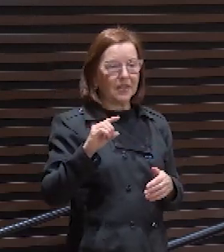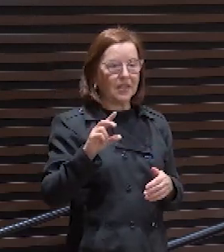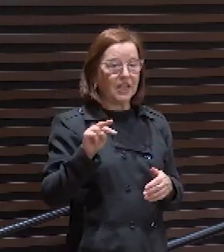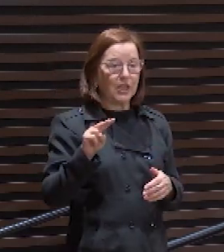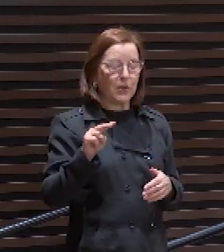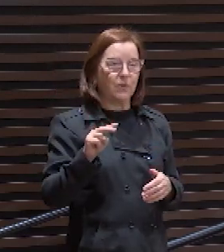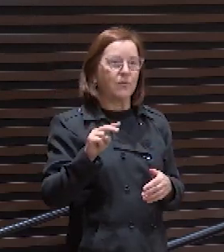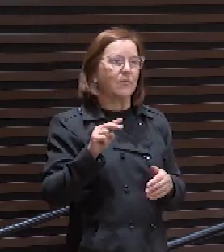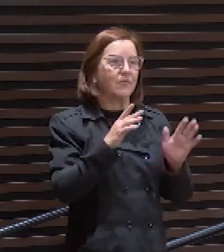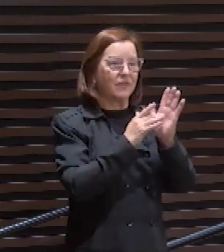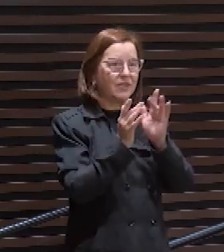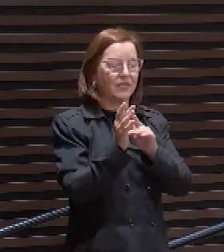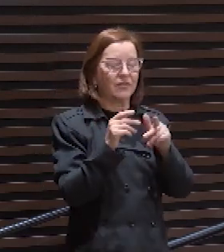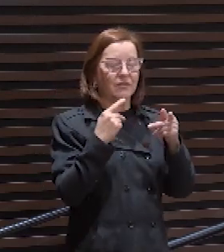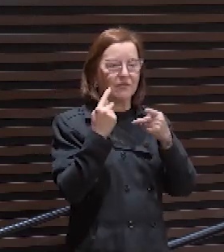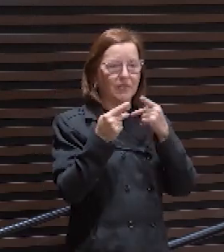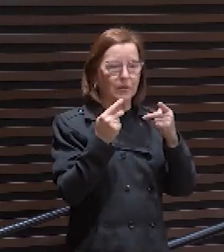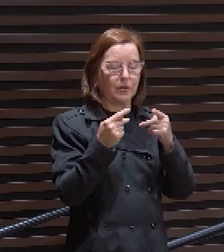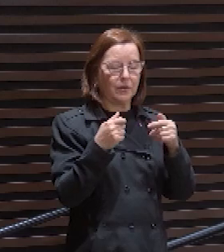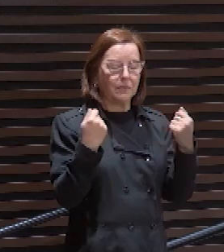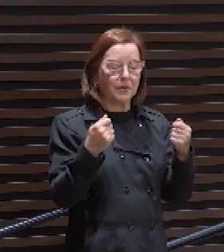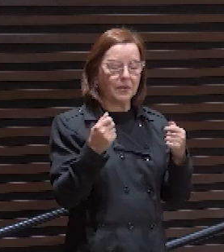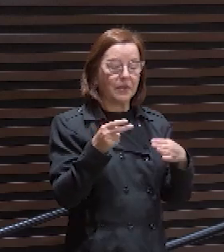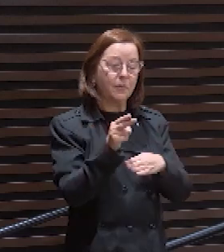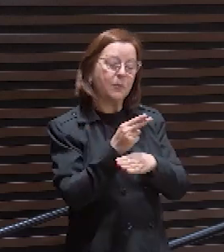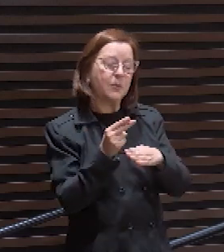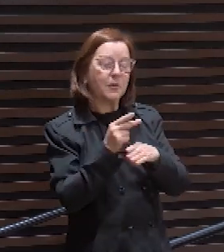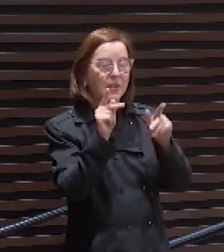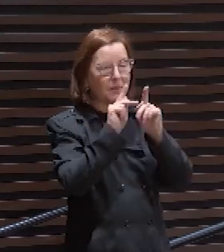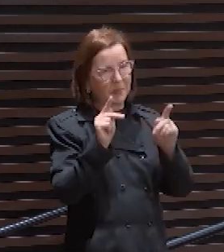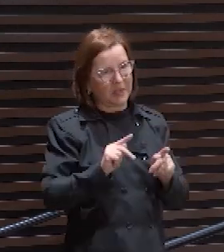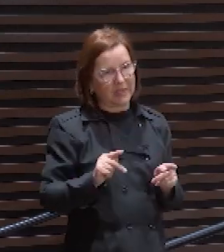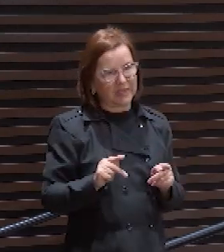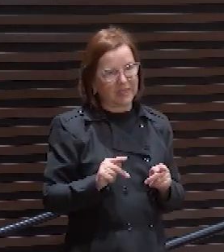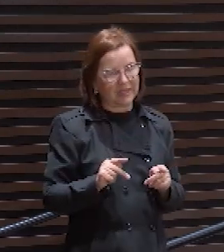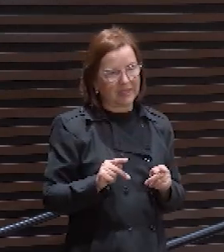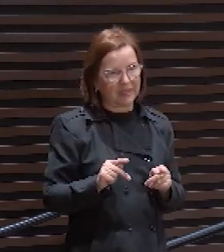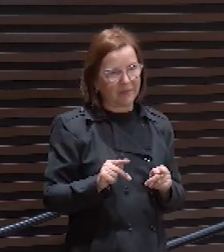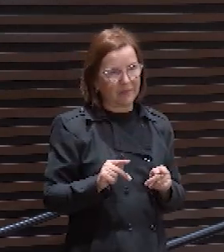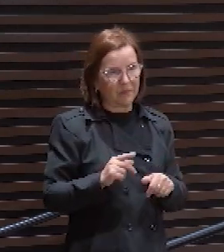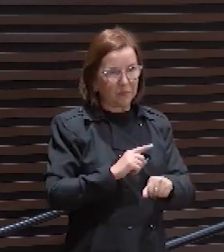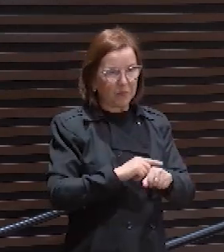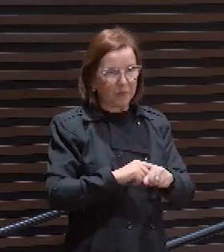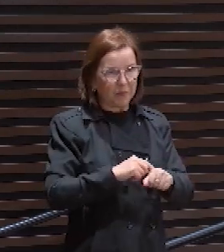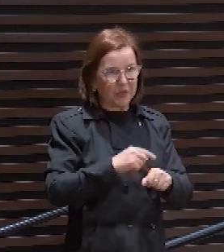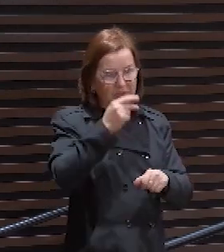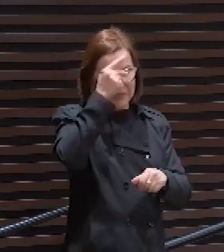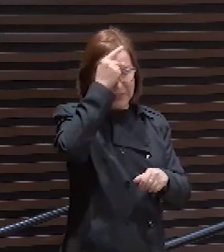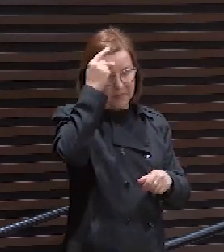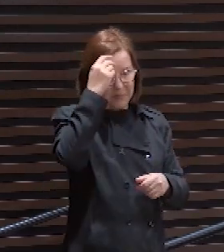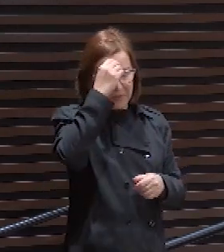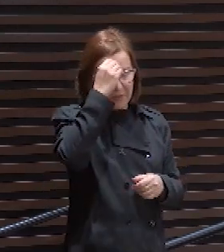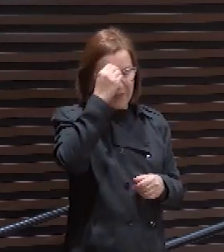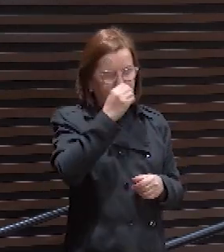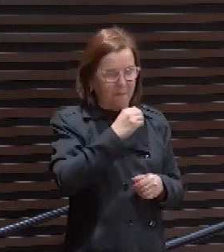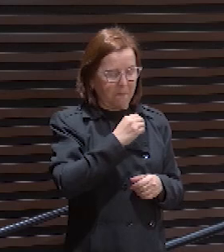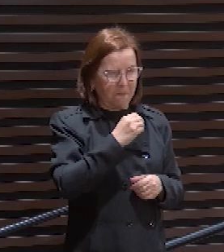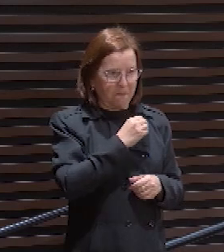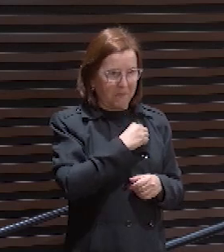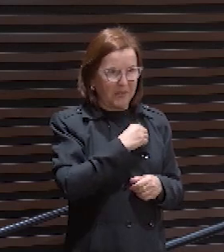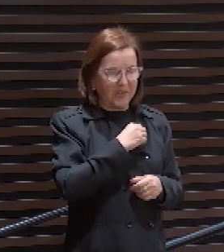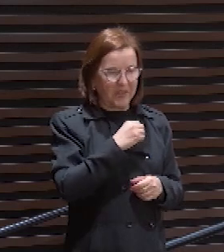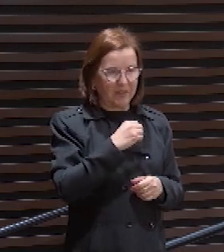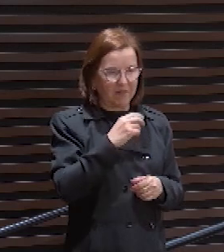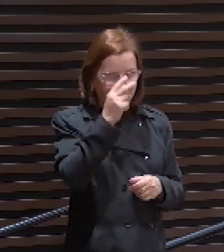Rendendo-se a Deus. Ou seja, quando o pecador olha para si e olha para Deus, ele deve se render. E aqui